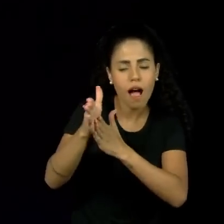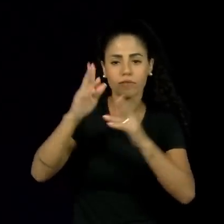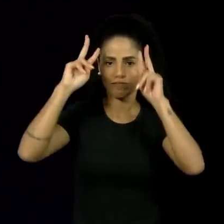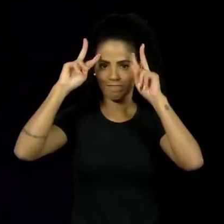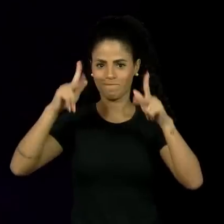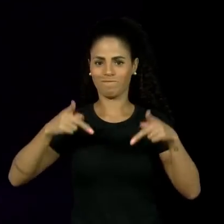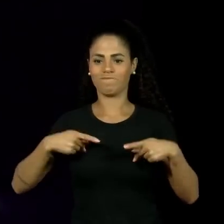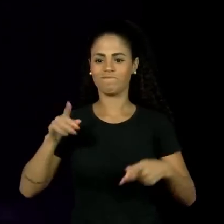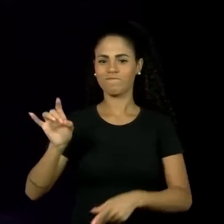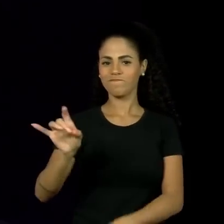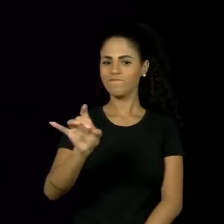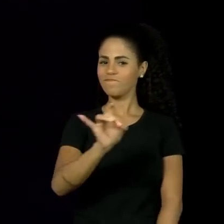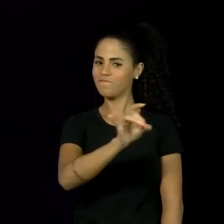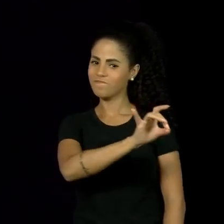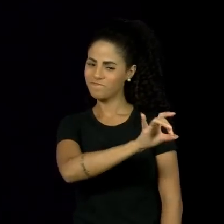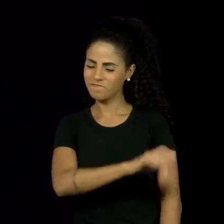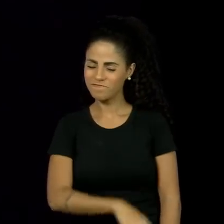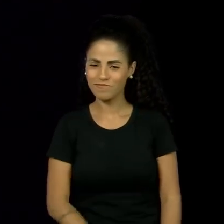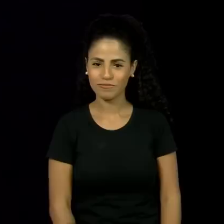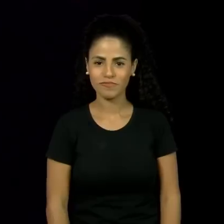humanos.